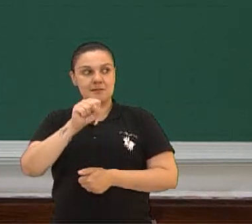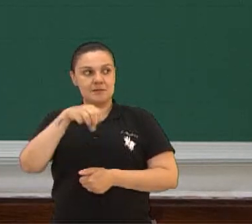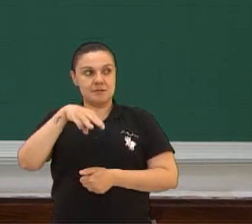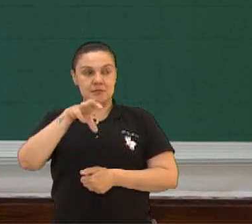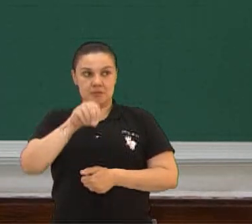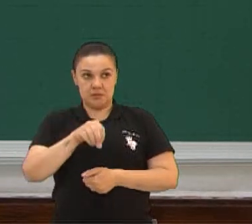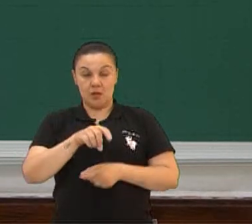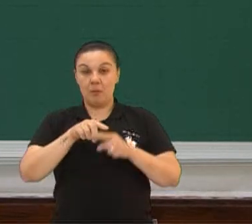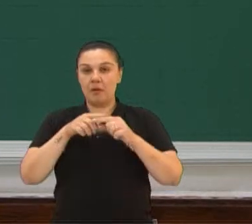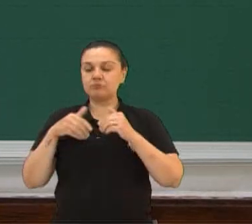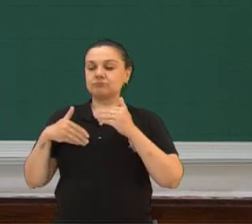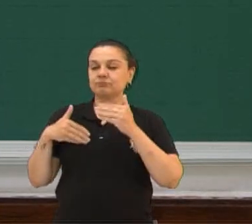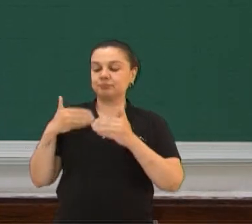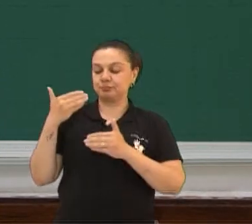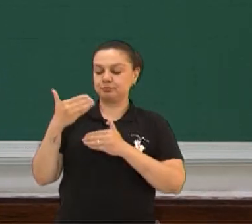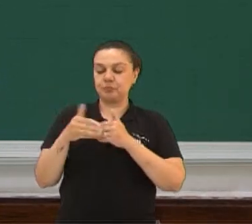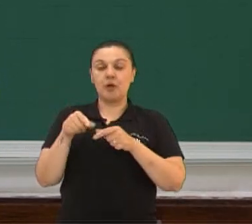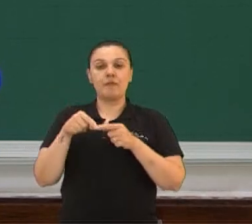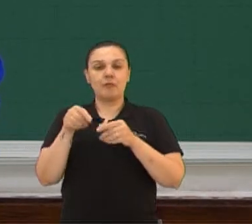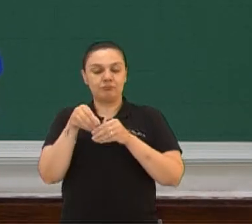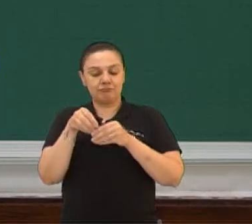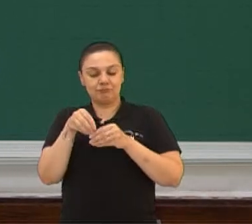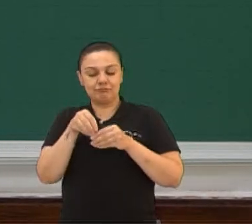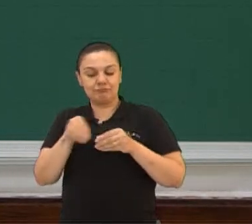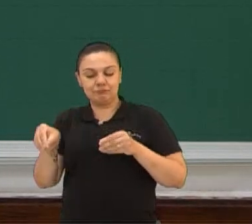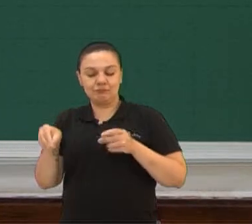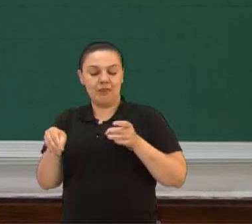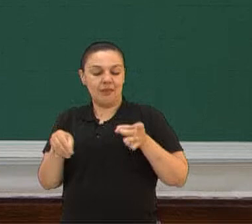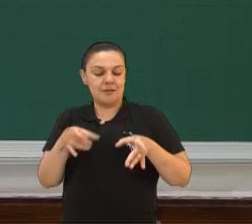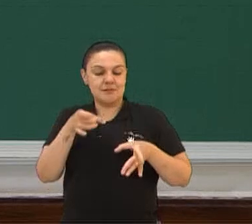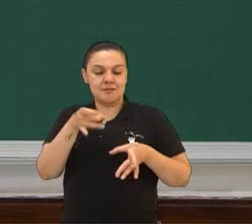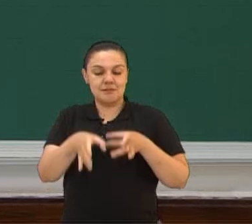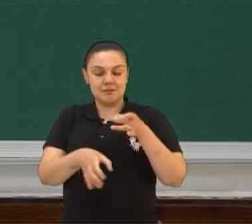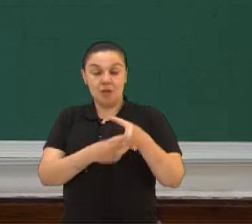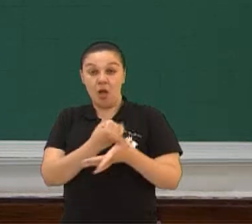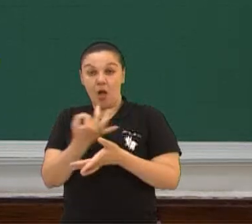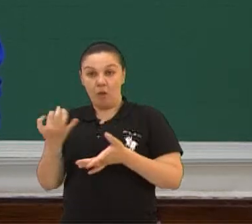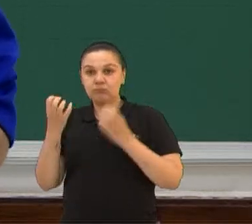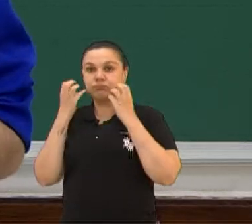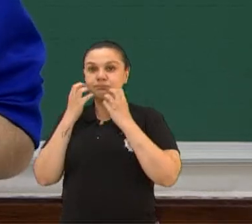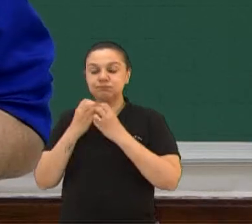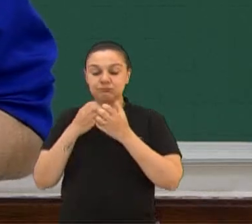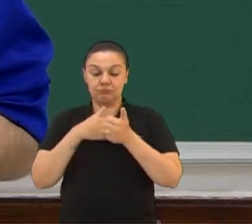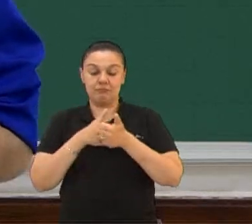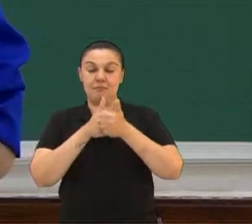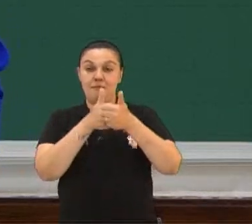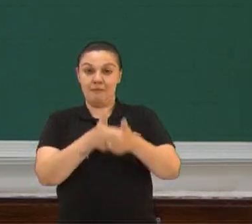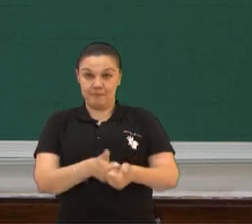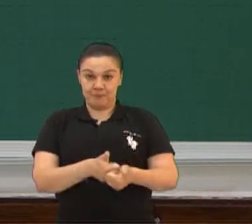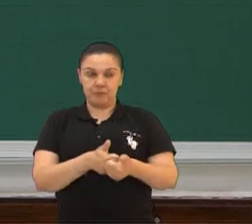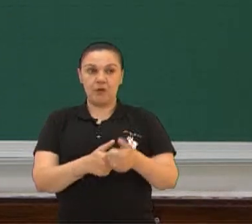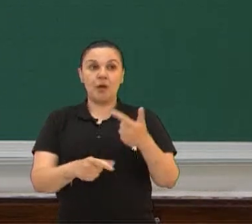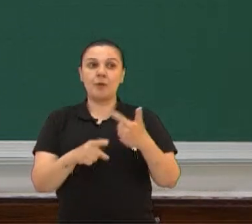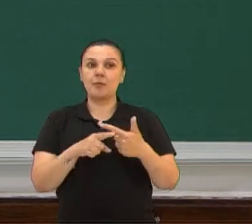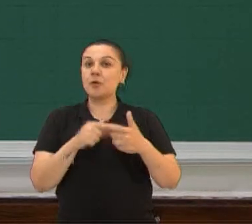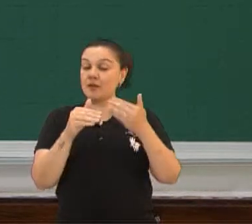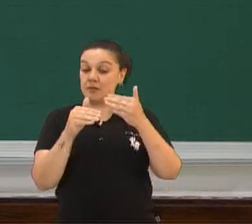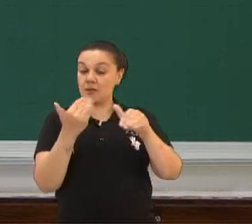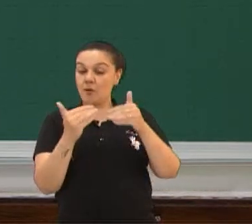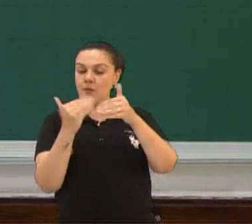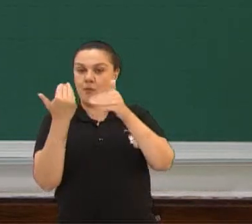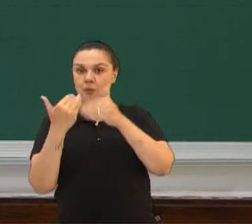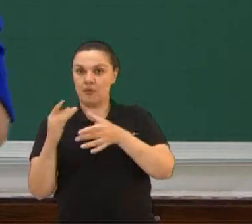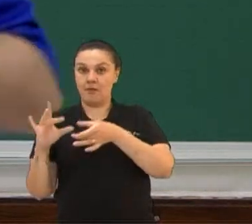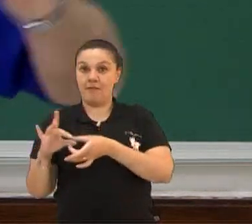eles gradativamente foram se desprendendo de algumas formas de marxismo que existiam na época por não concordar com